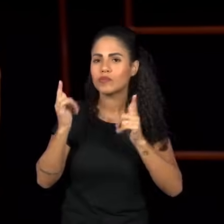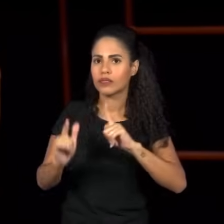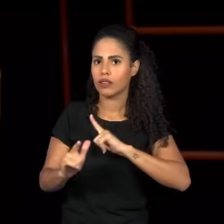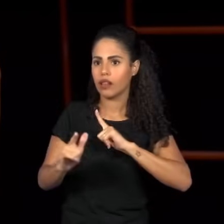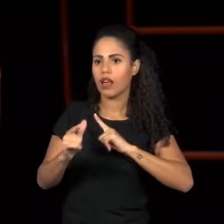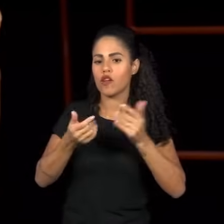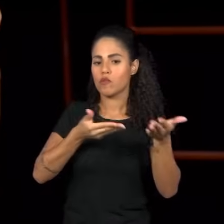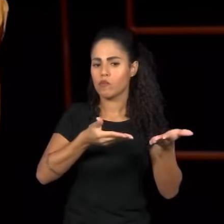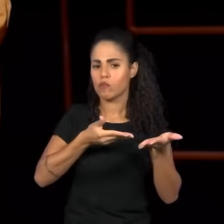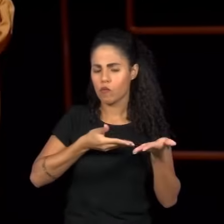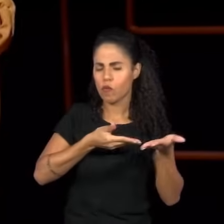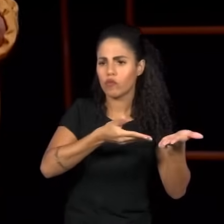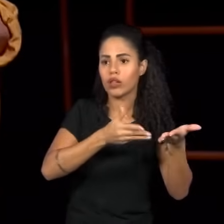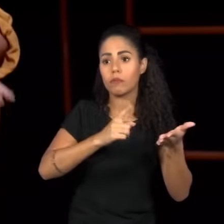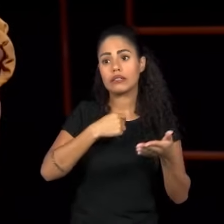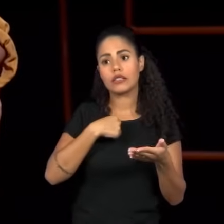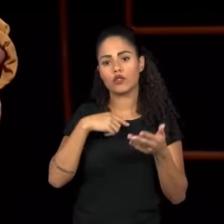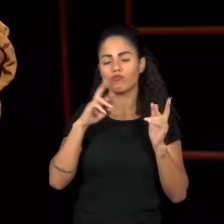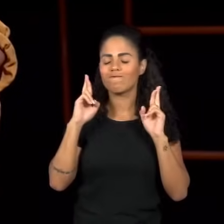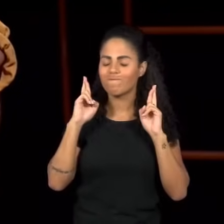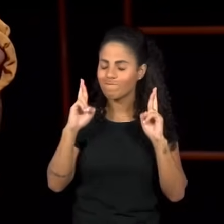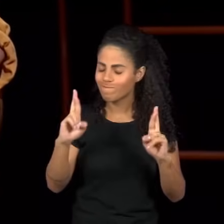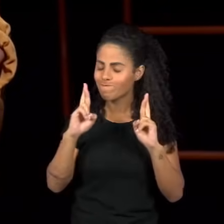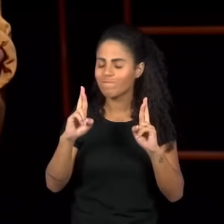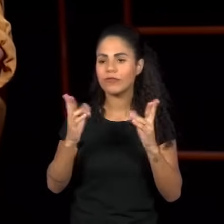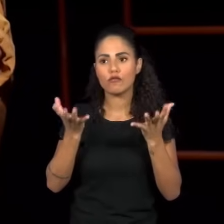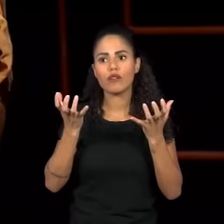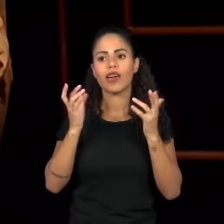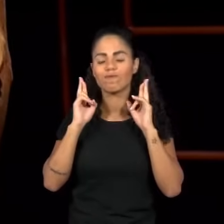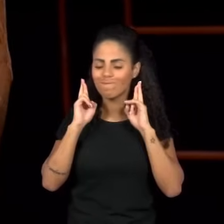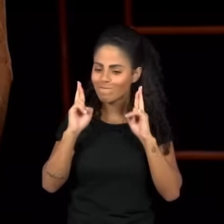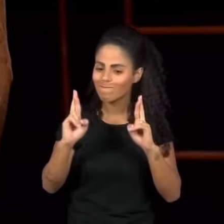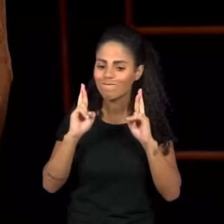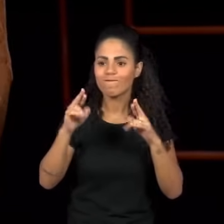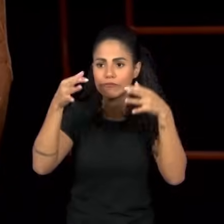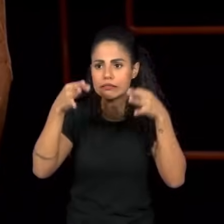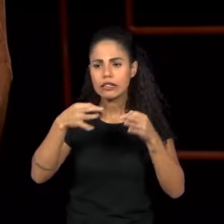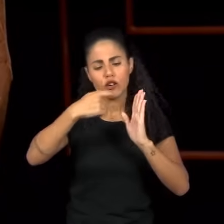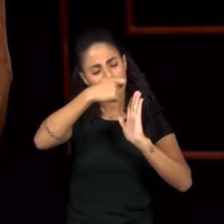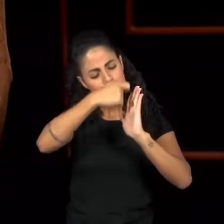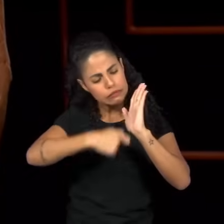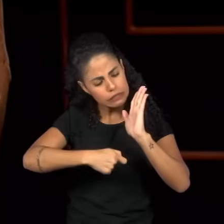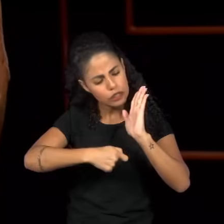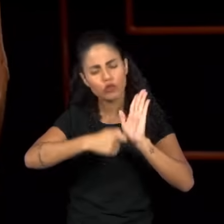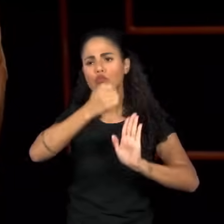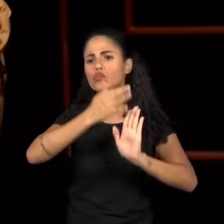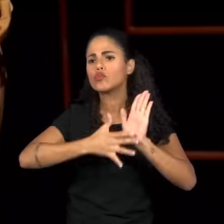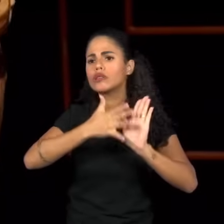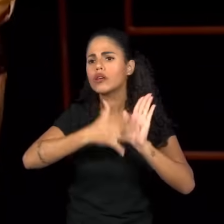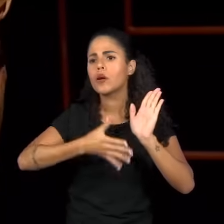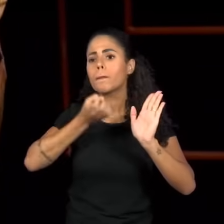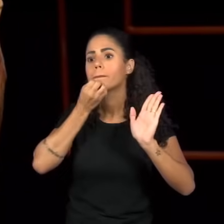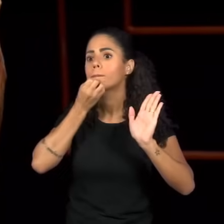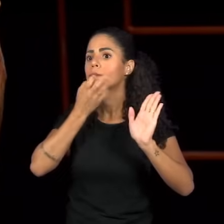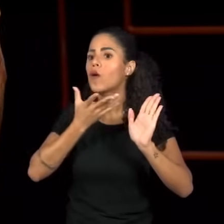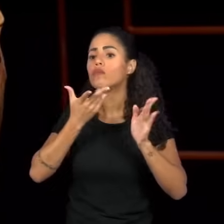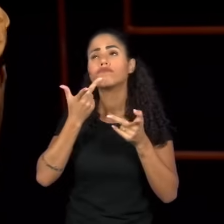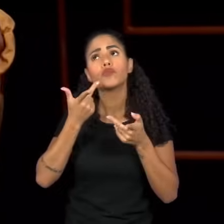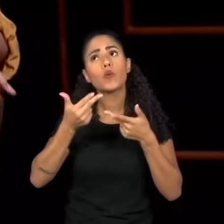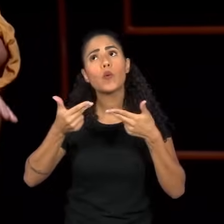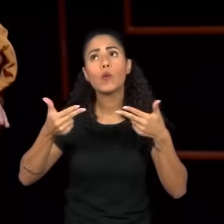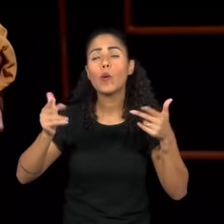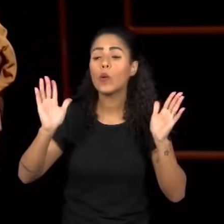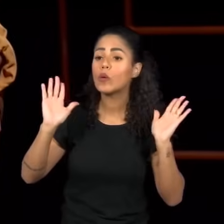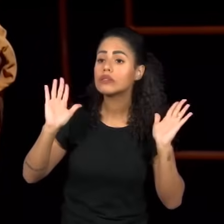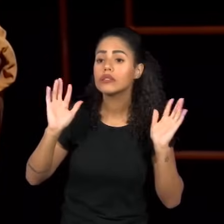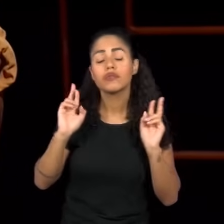fui convidada, mas eu torço para que dê certo, porque me pareceu um texto muito bom. São coisas aí no ar, que a